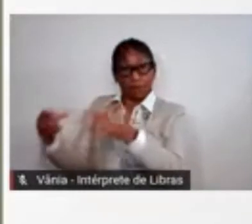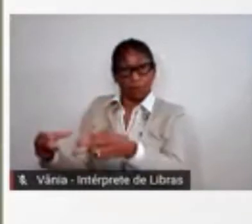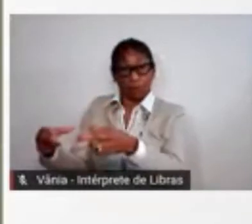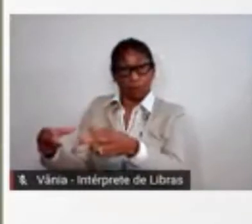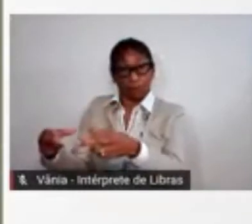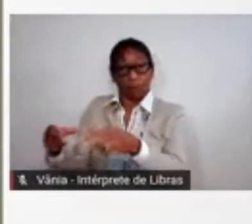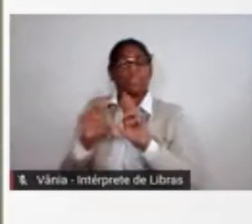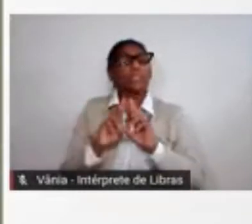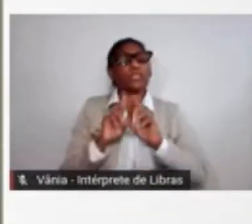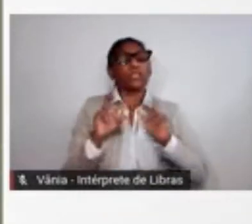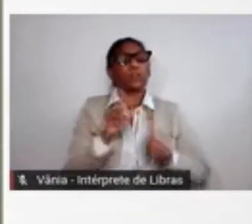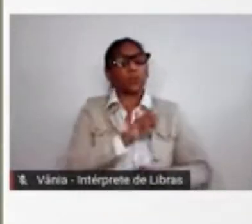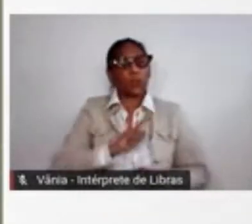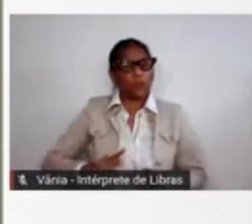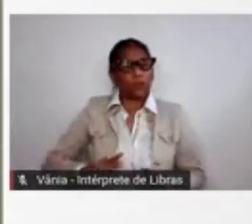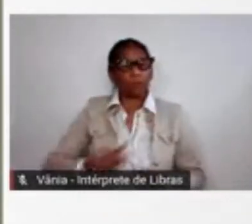que nós possamos